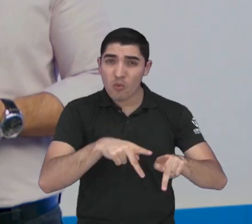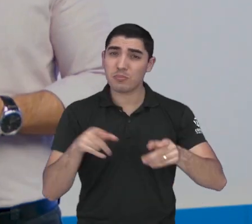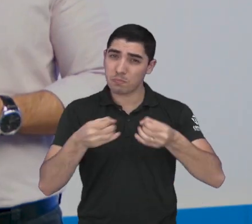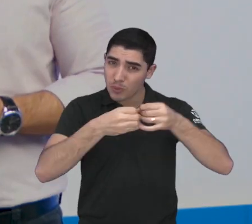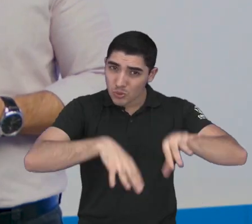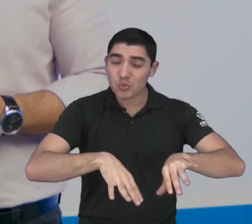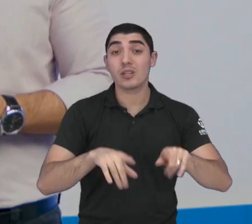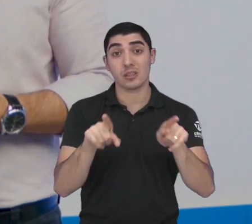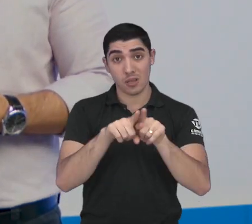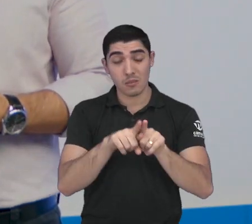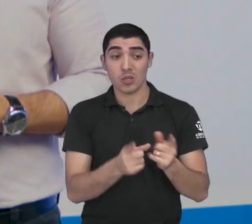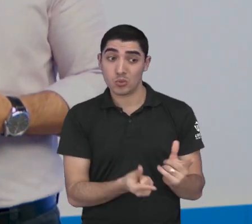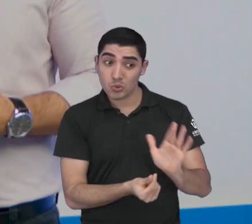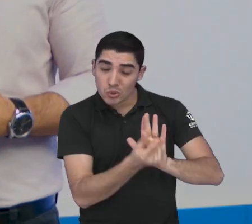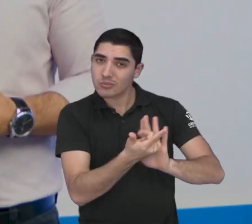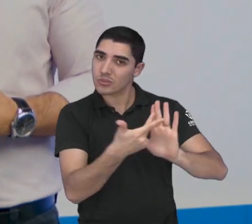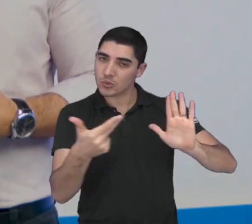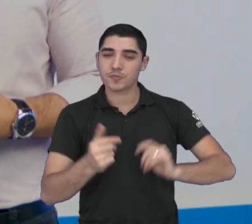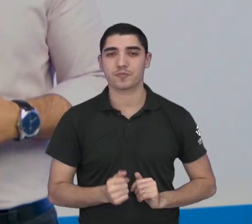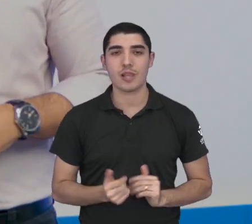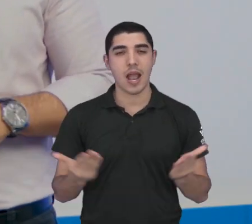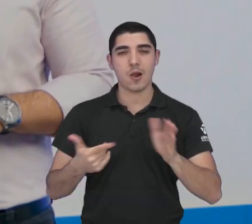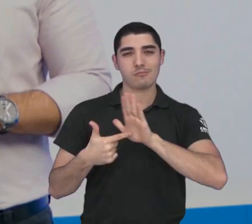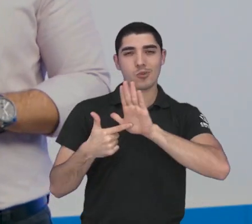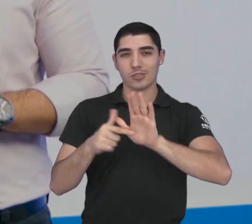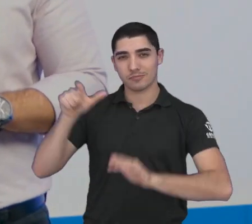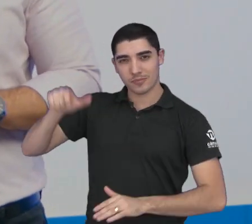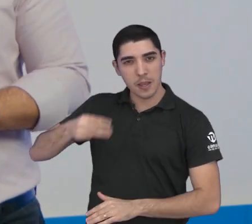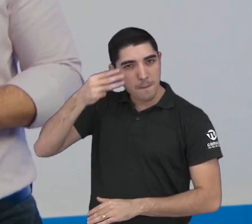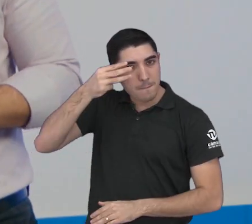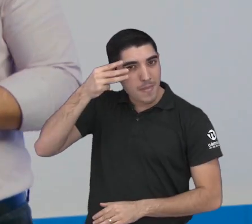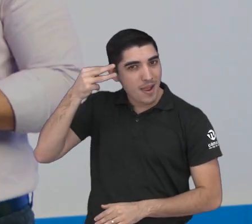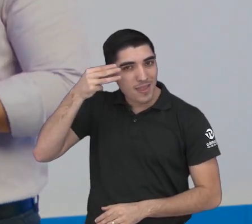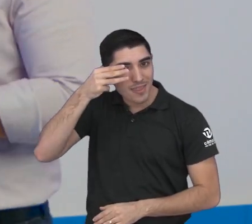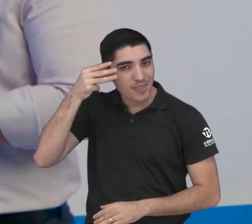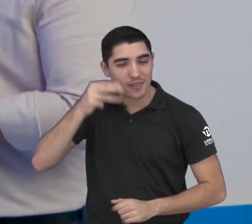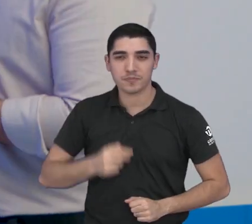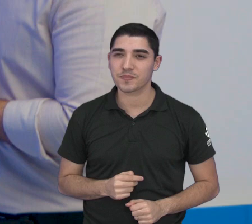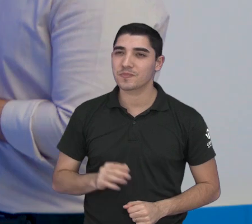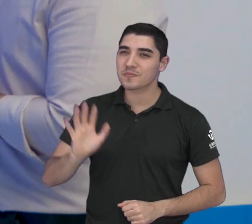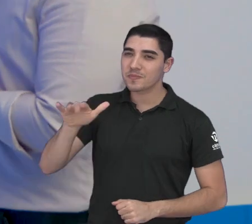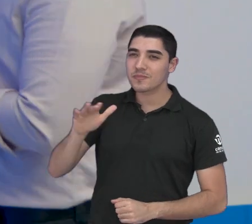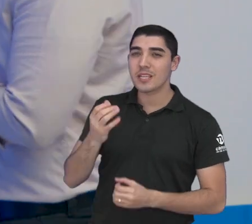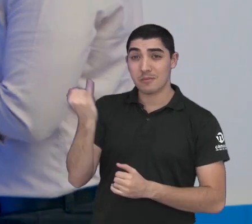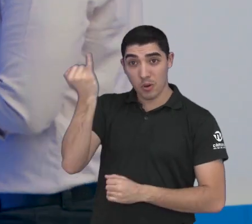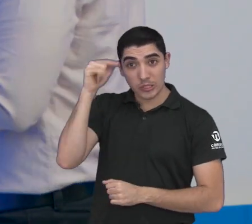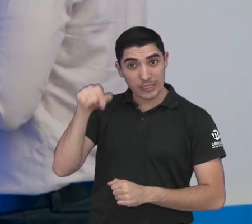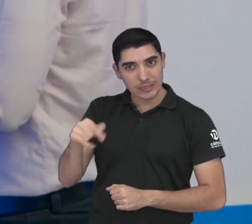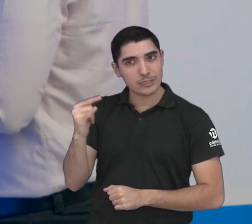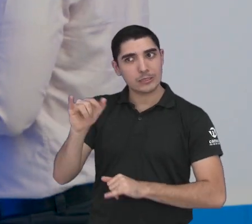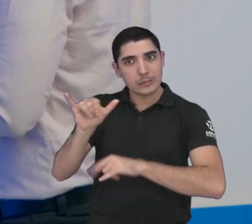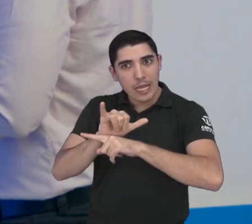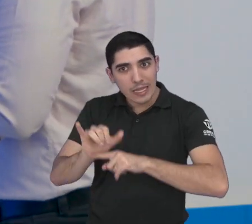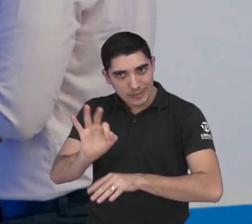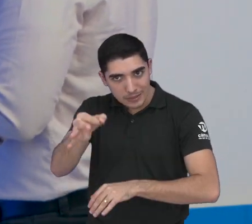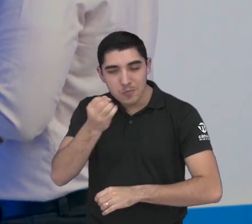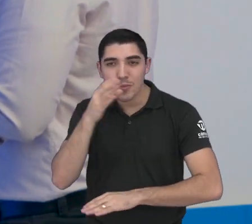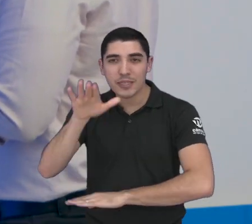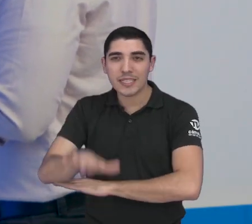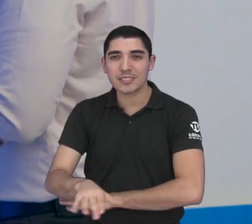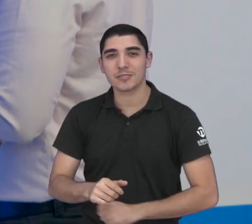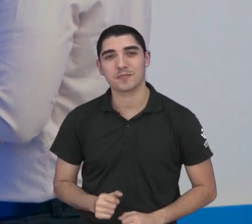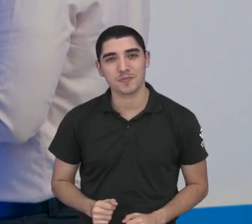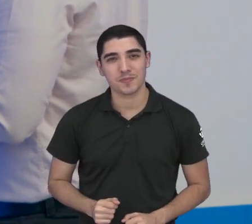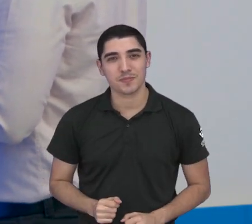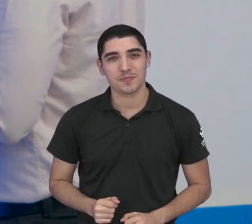viu? E também para os cofres públicos. E para ampliar esse debate, eu chamo agora a repórter Marina Lima. Marina, importante, né, para a cidade. Boa tarde.